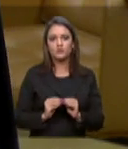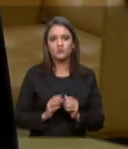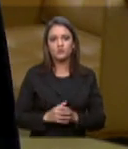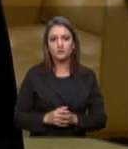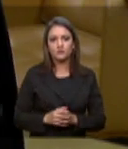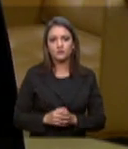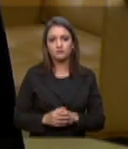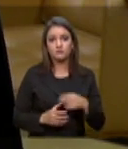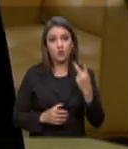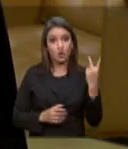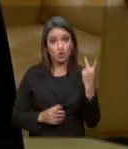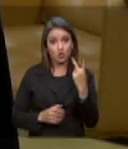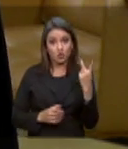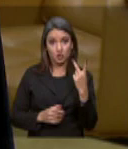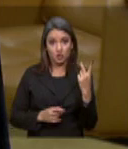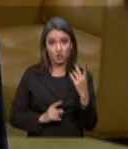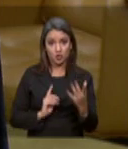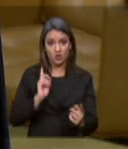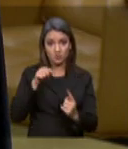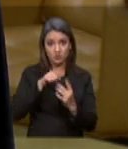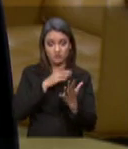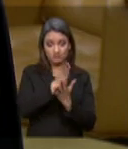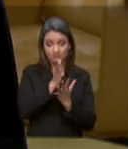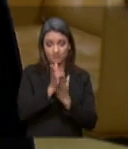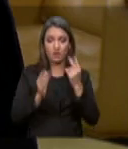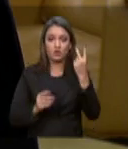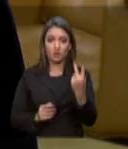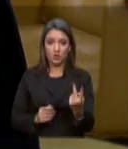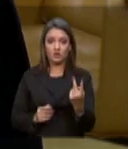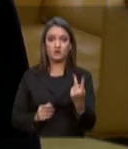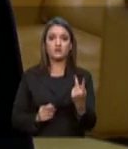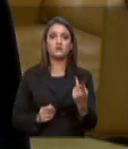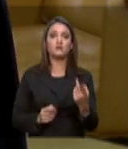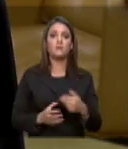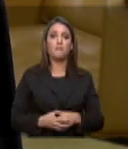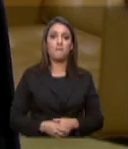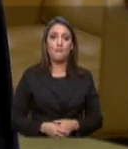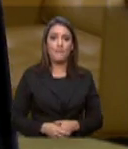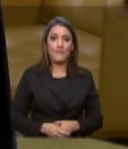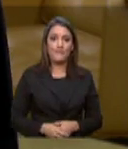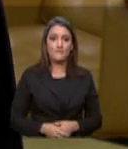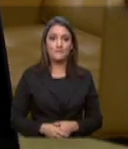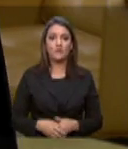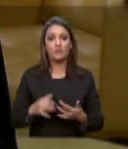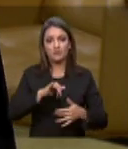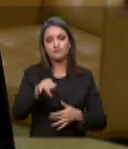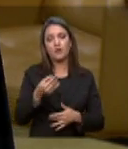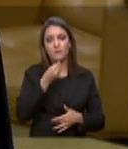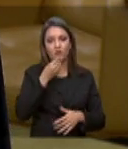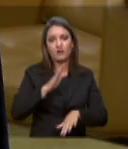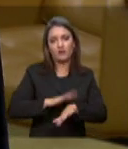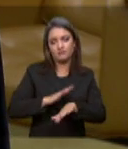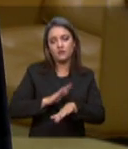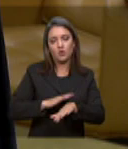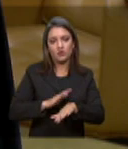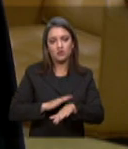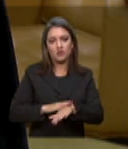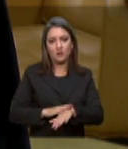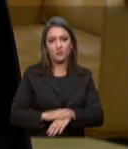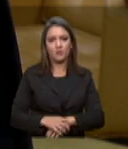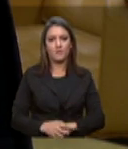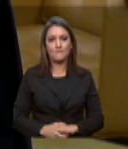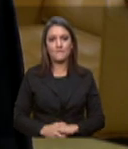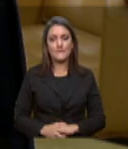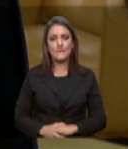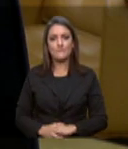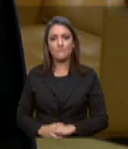exemplificadamente duas preliminares, de sorte a otimizarmos o tempo de julgamento e também o tempo de audiência aqui de todos os senhores e